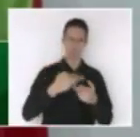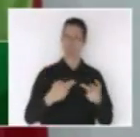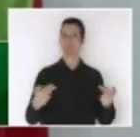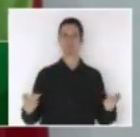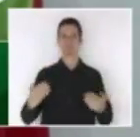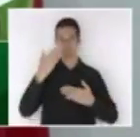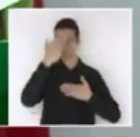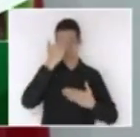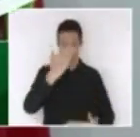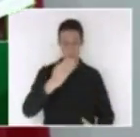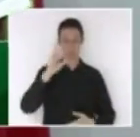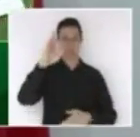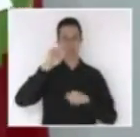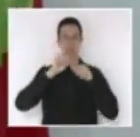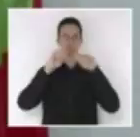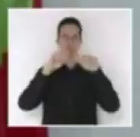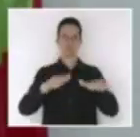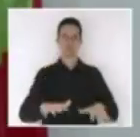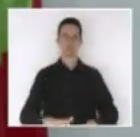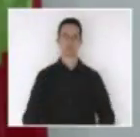Deus abençoe o nosso povo.